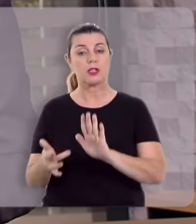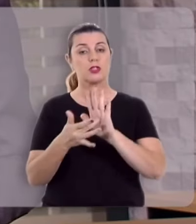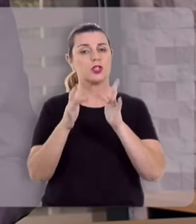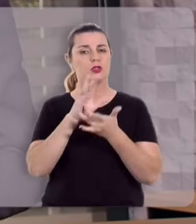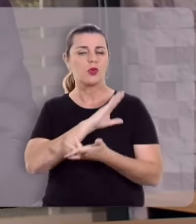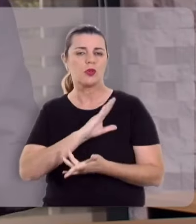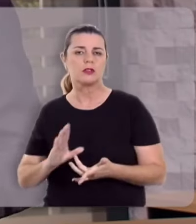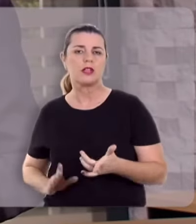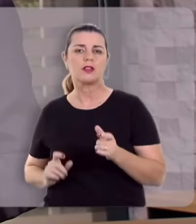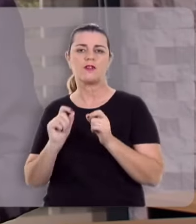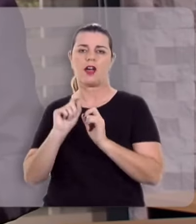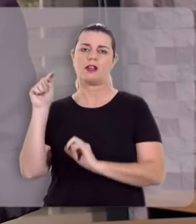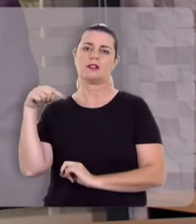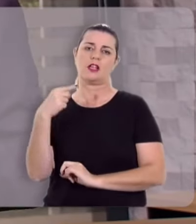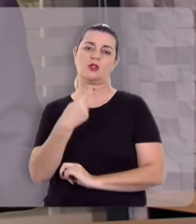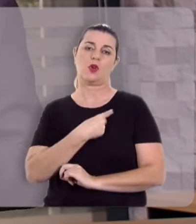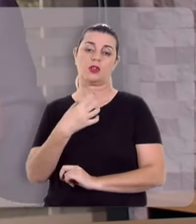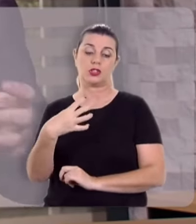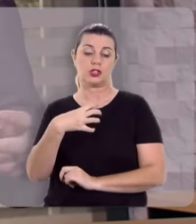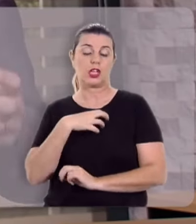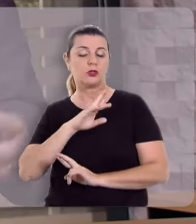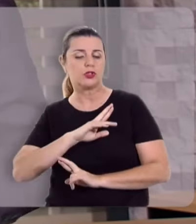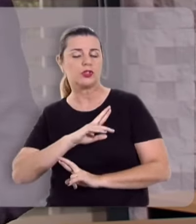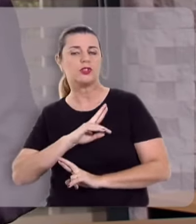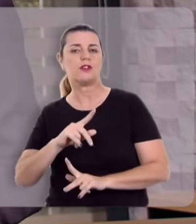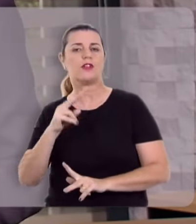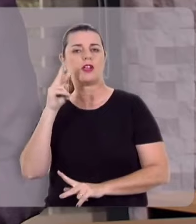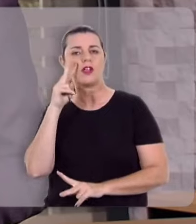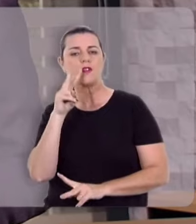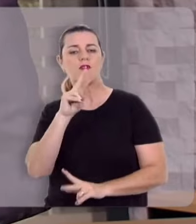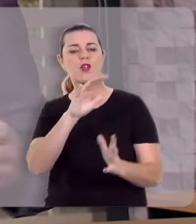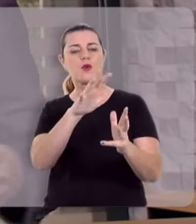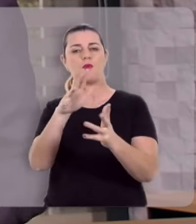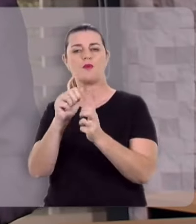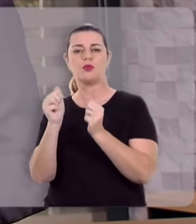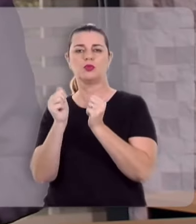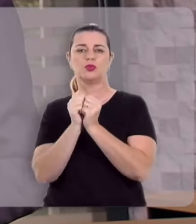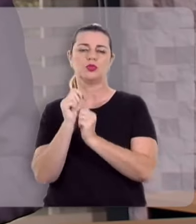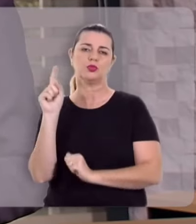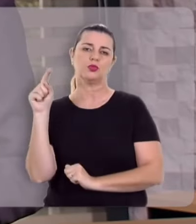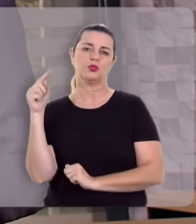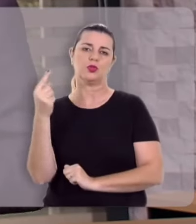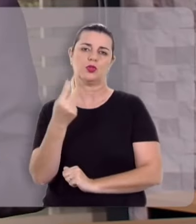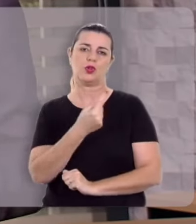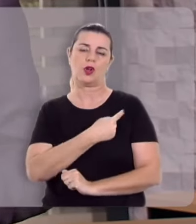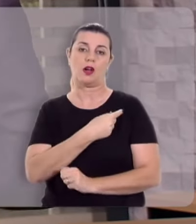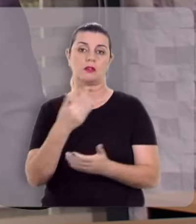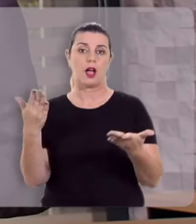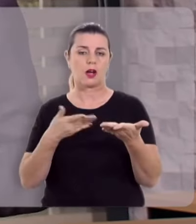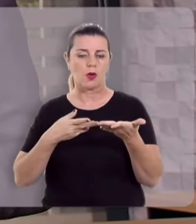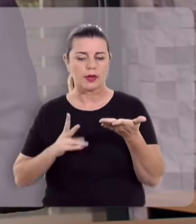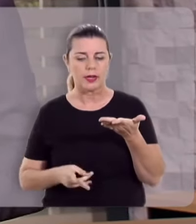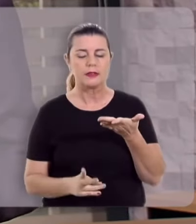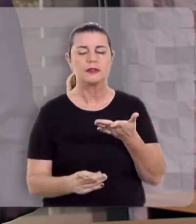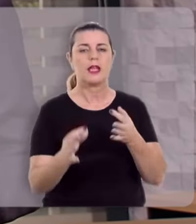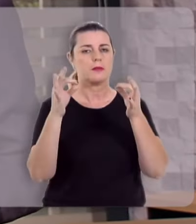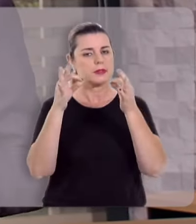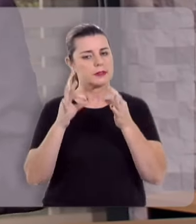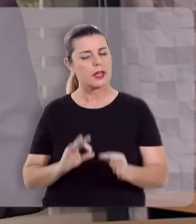Cristo Jesus gera em nós. Uma maneira diferente de enxergar o mundo à nossa volta, agora sempre